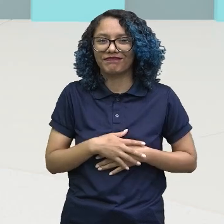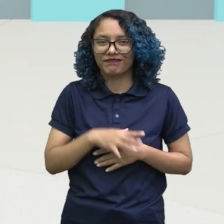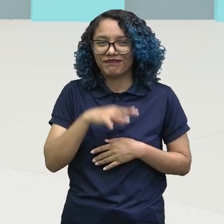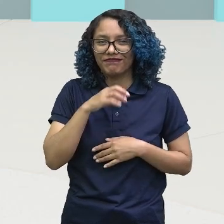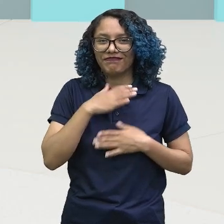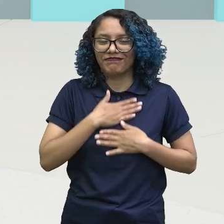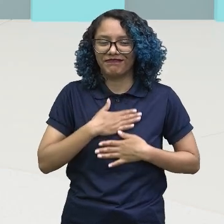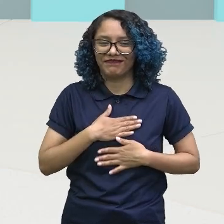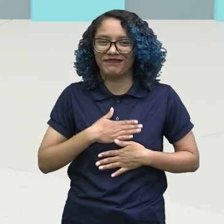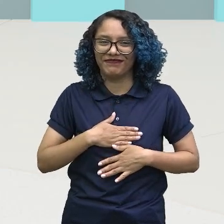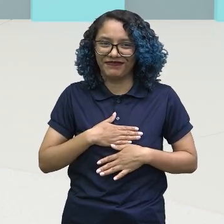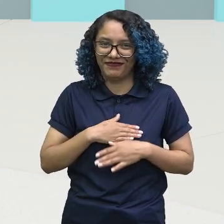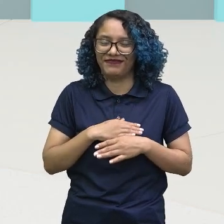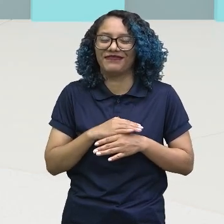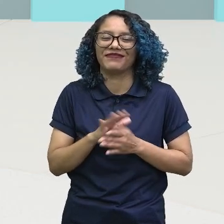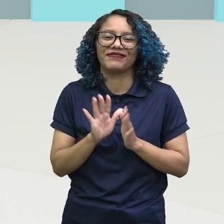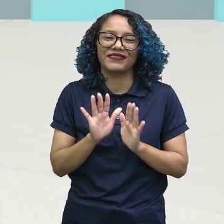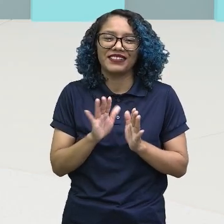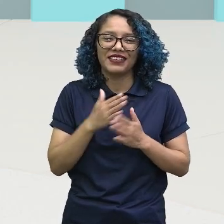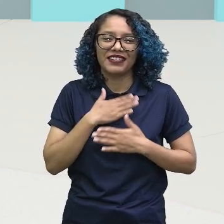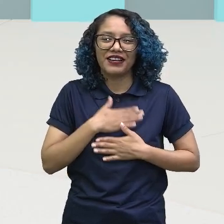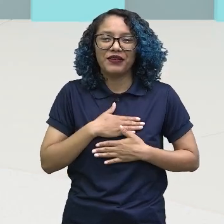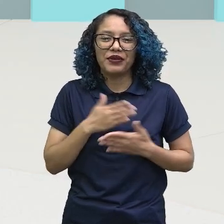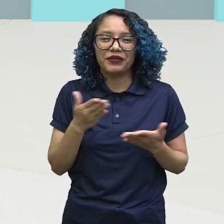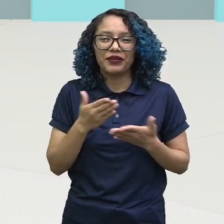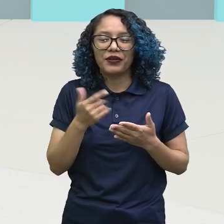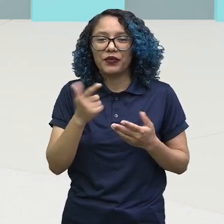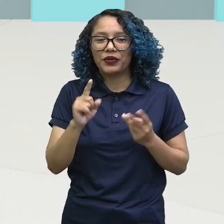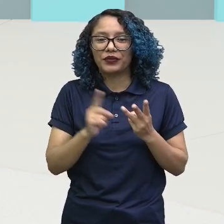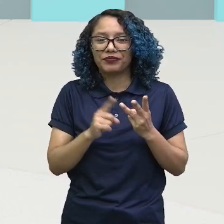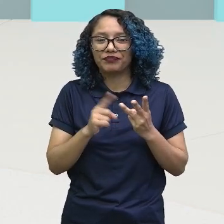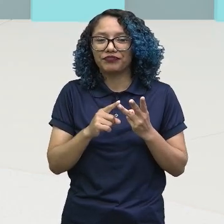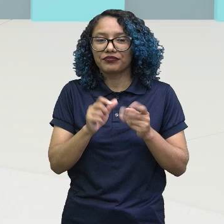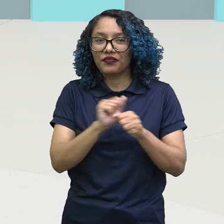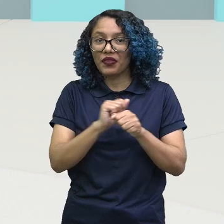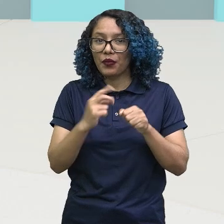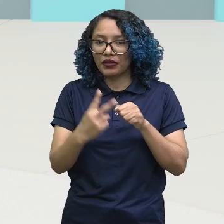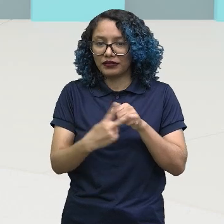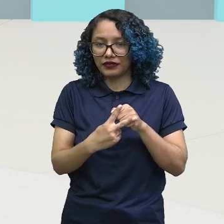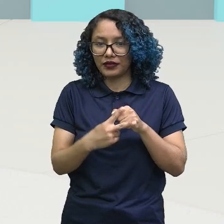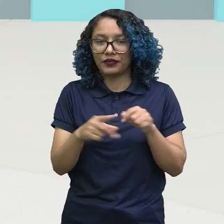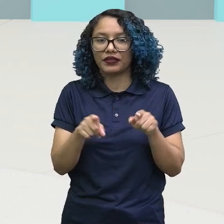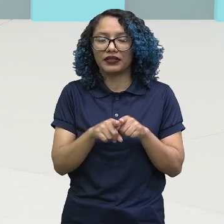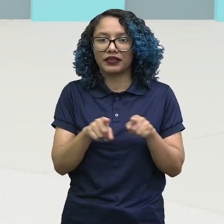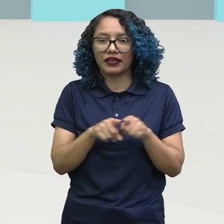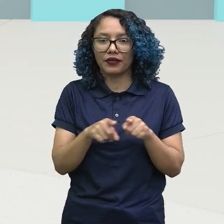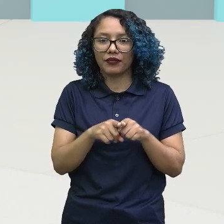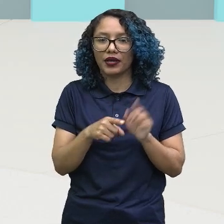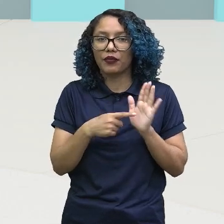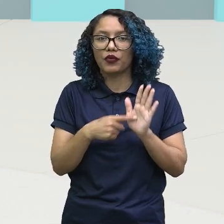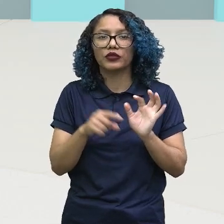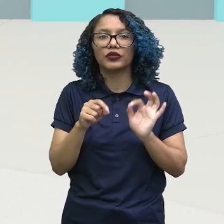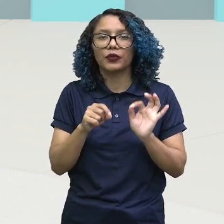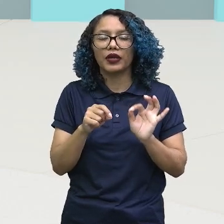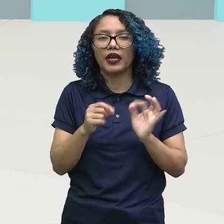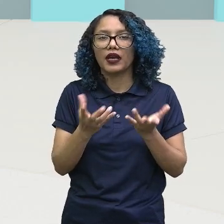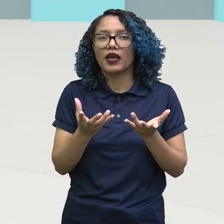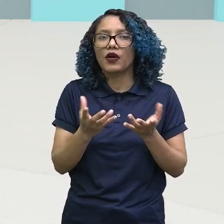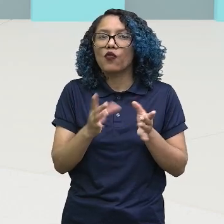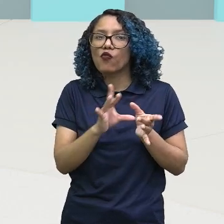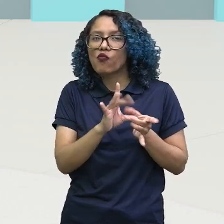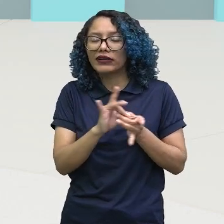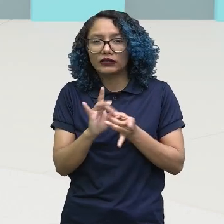para falar o nome dela, né? E nós temos, por fim, um advérbio. O advérbio expressa uma circunstância, como se ele fosse